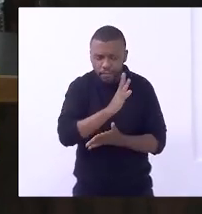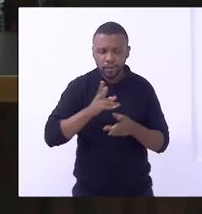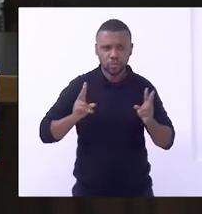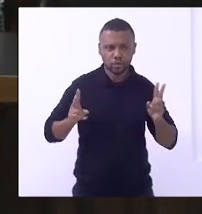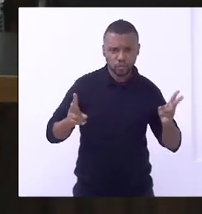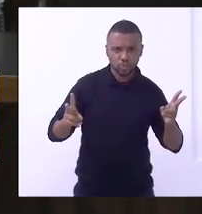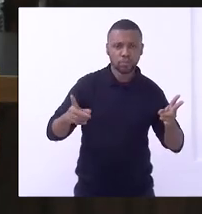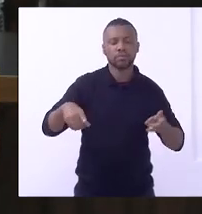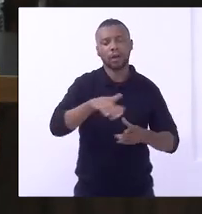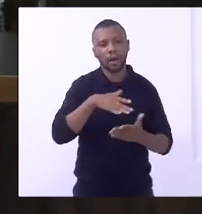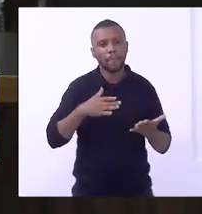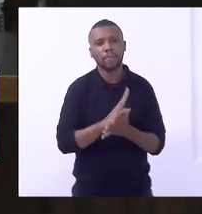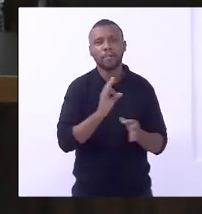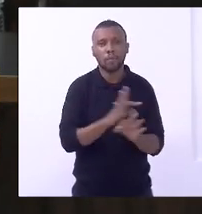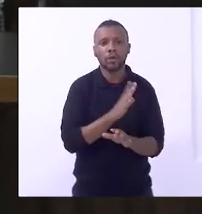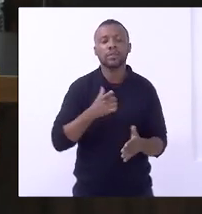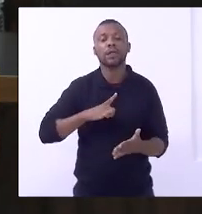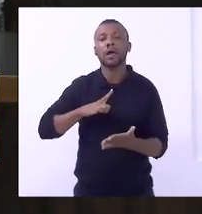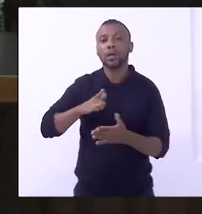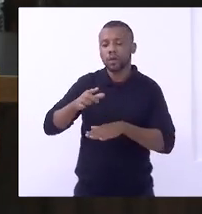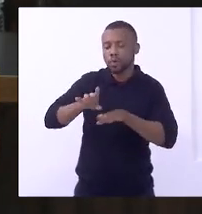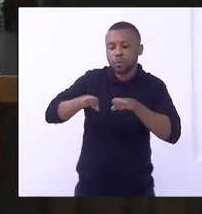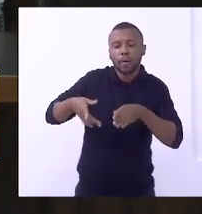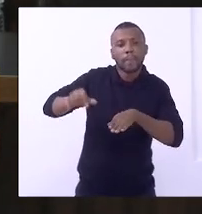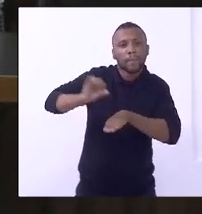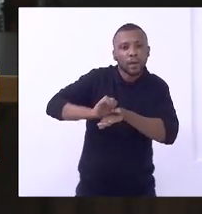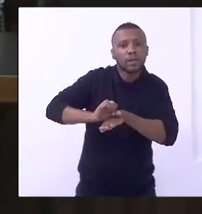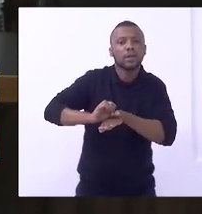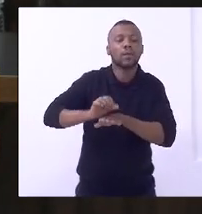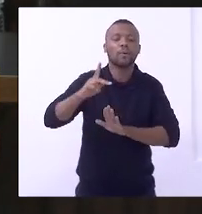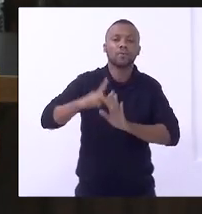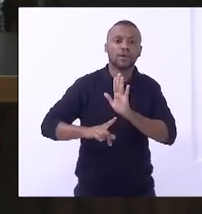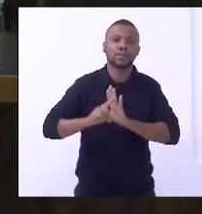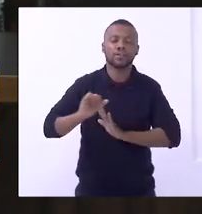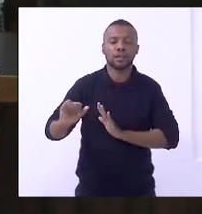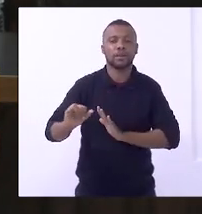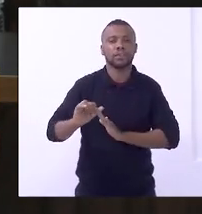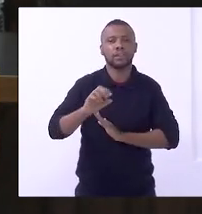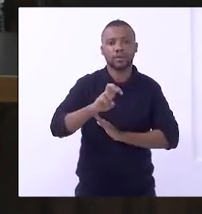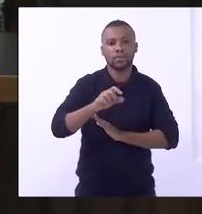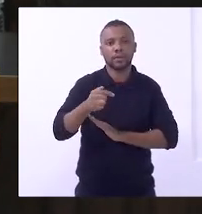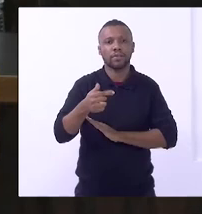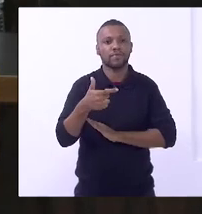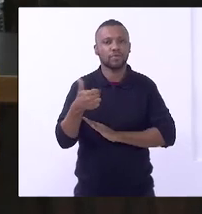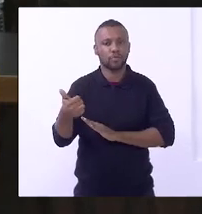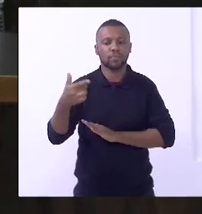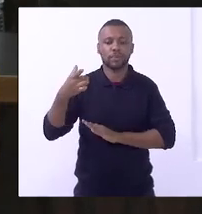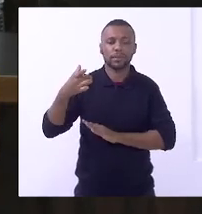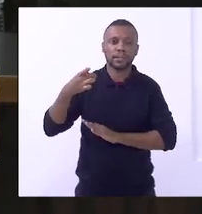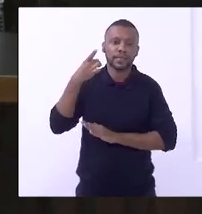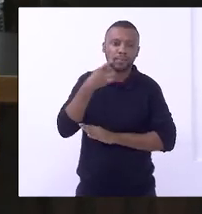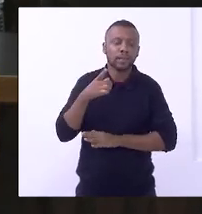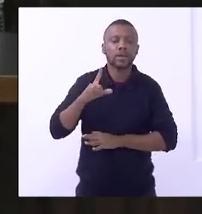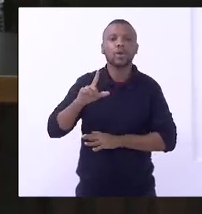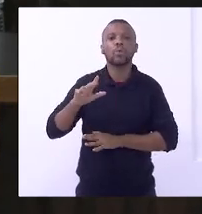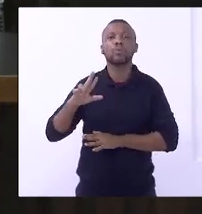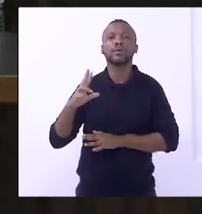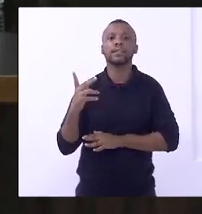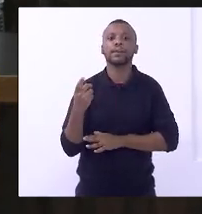mesa requerimento de inclusão do projeto 5077 de 21, da deputada Lucinha. Senhores que aprovam, permaneçam como